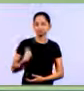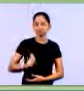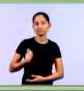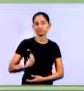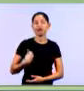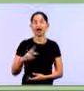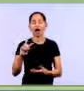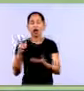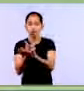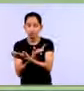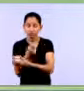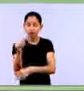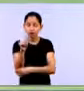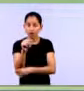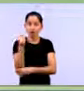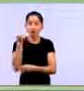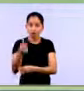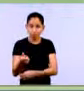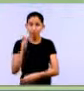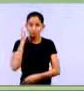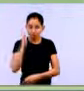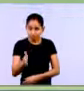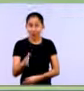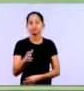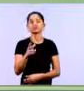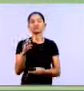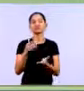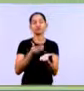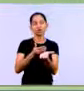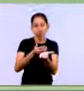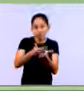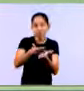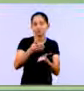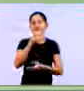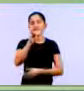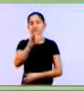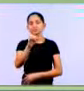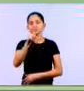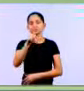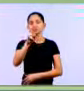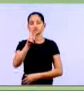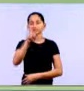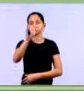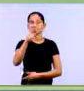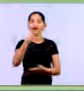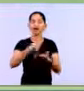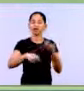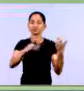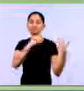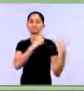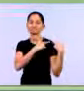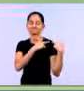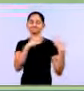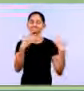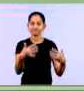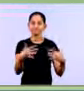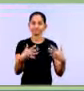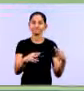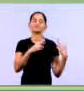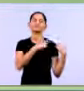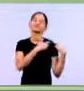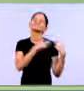situação realizada pelo sujeito passivo. Então, a partir desse momento, cria-se a obrigação tributária. Estabeleceu-se